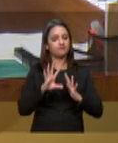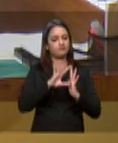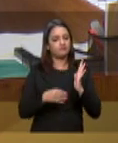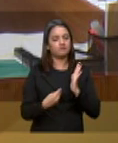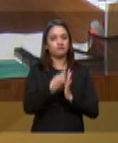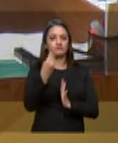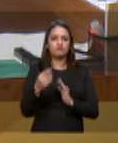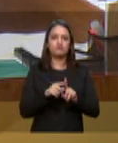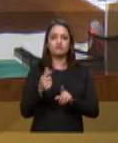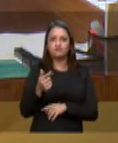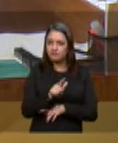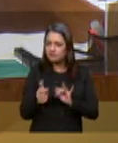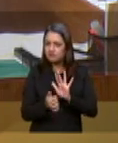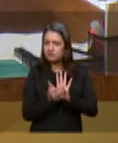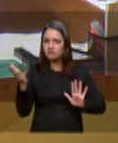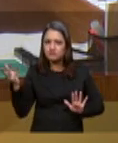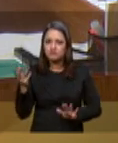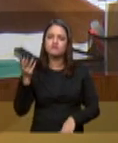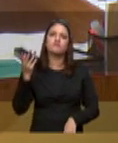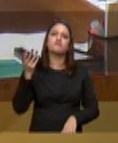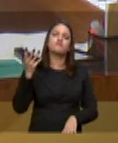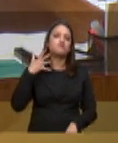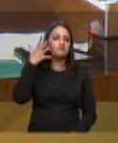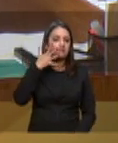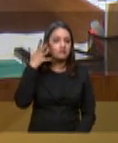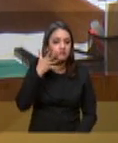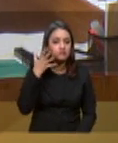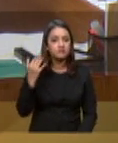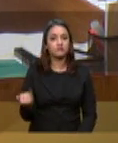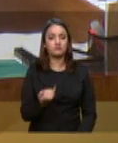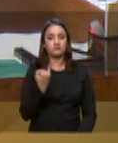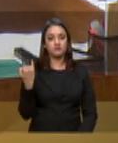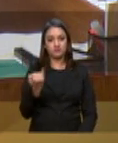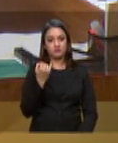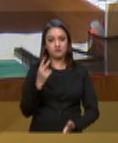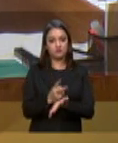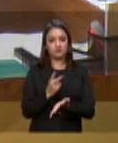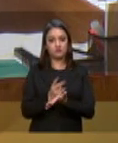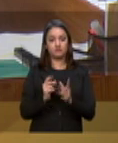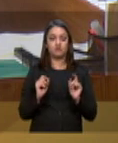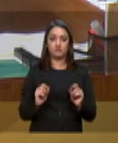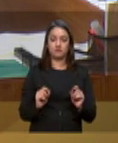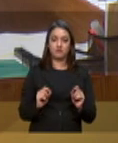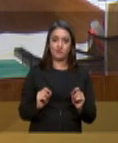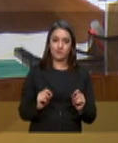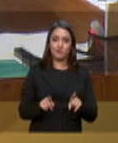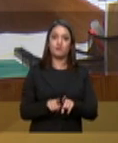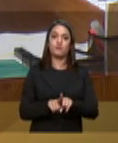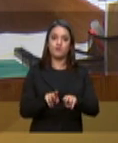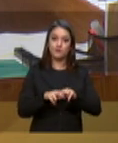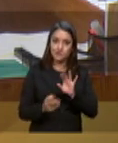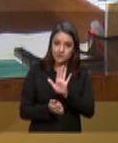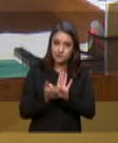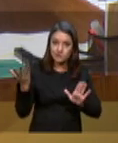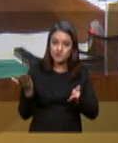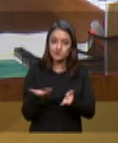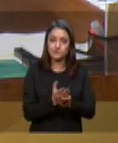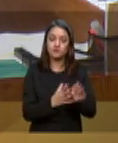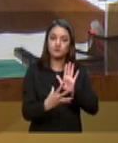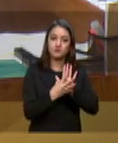e nas diversas manifestações juntadas ao feito, guarda importância singular, inclusive à luz dos inúmeros precedentes desta